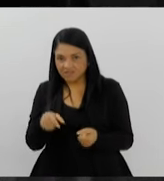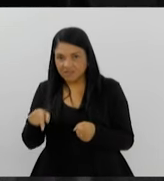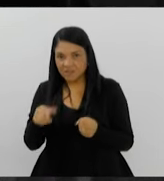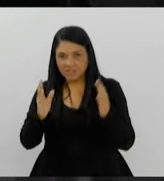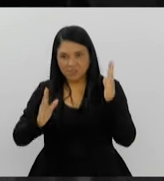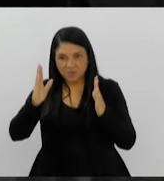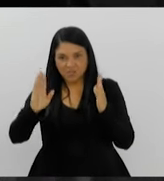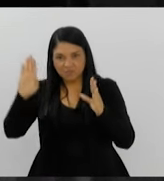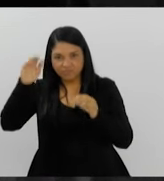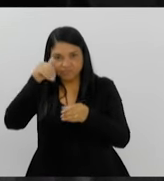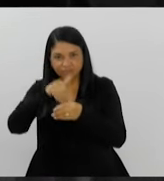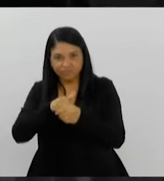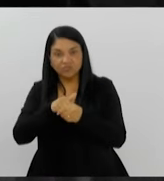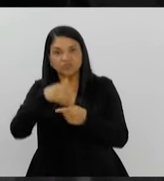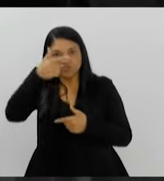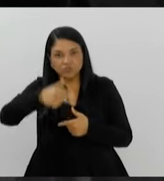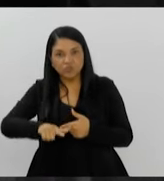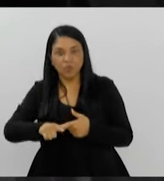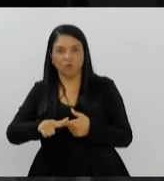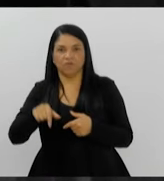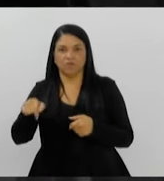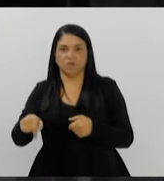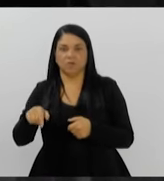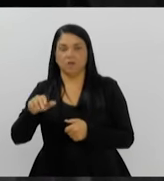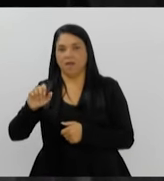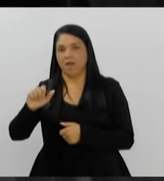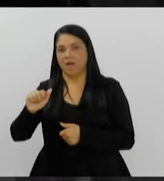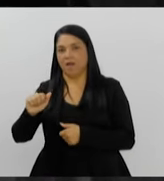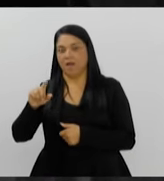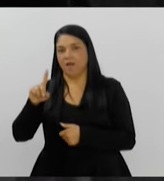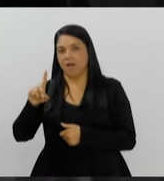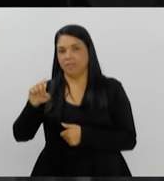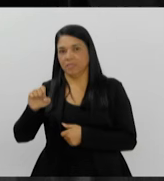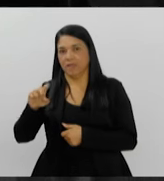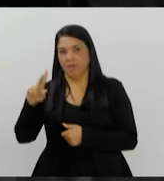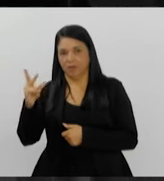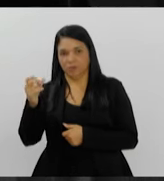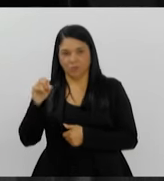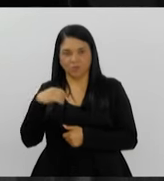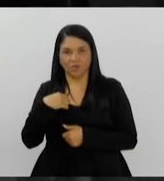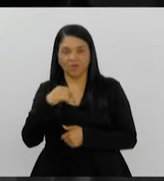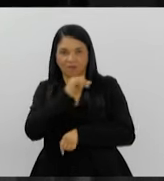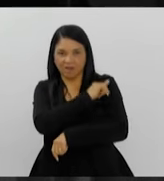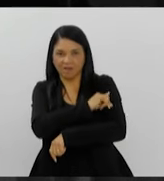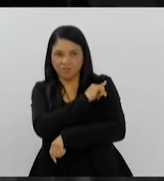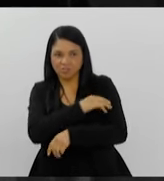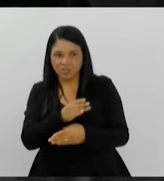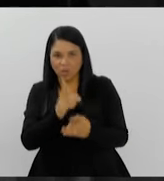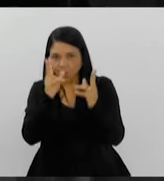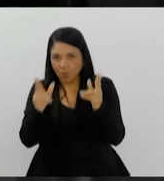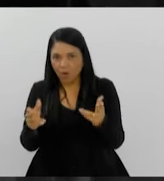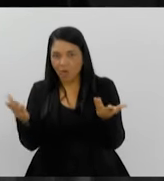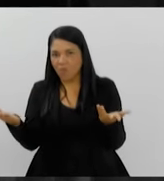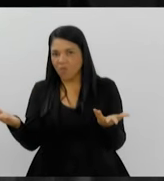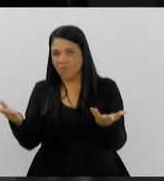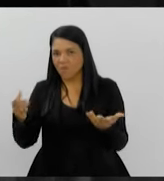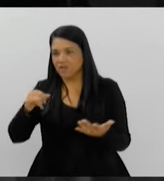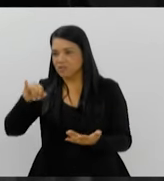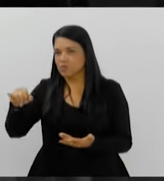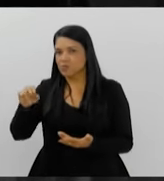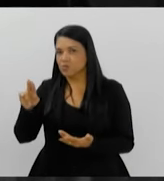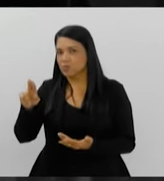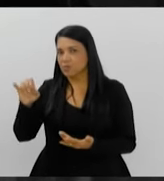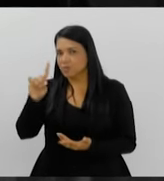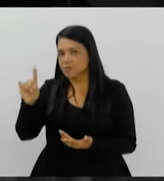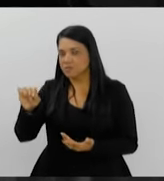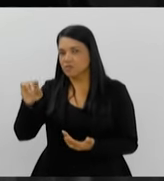nasça um adé carioca ess can mais queha promover